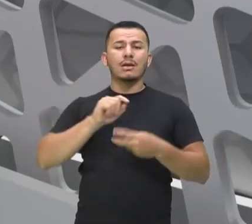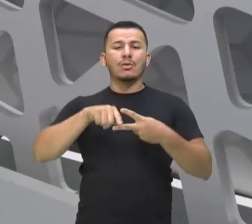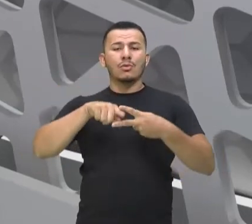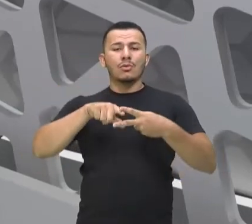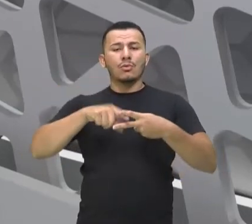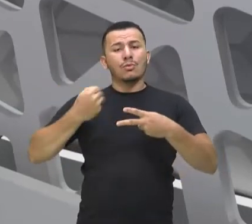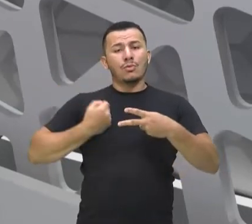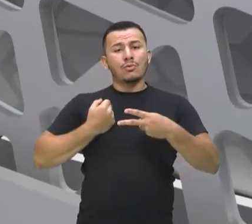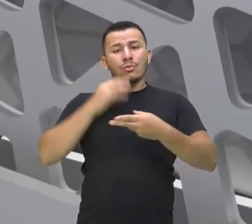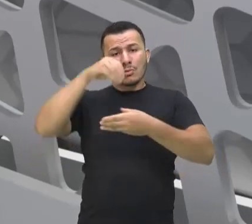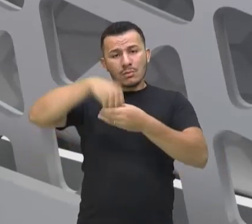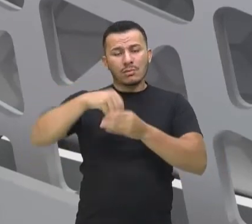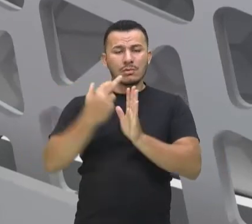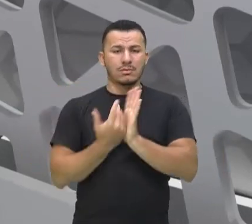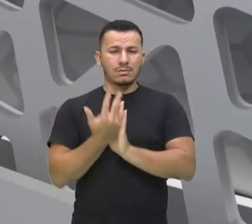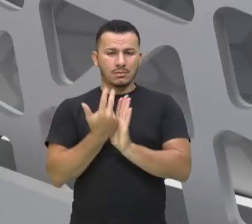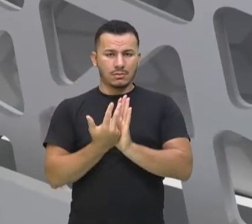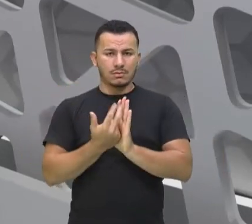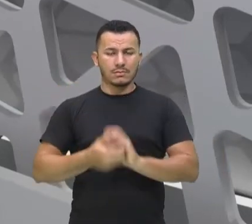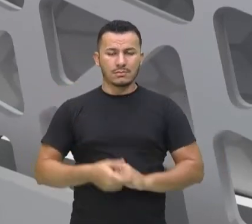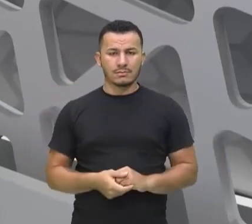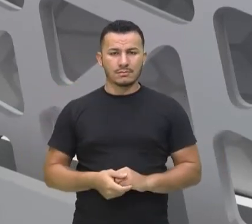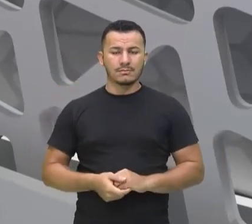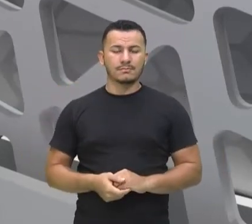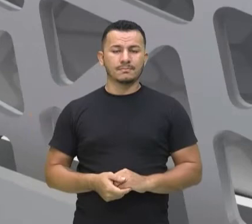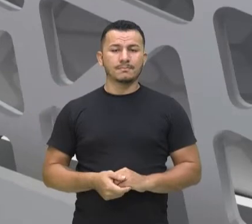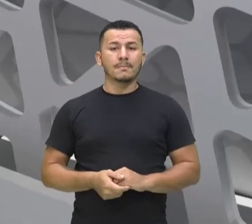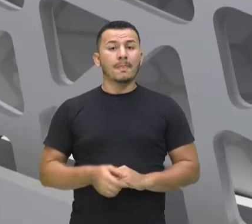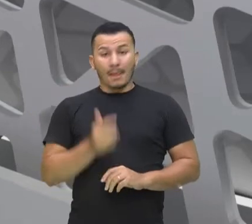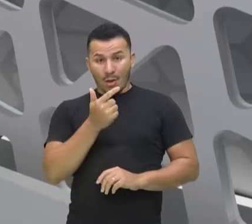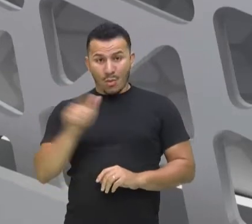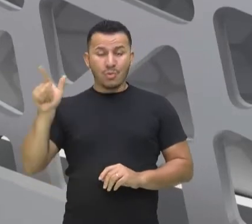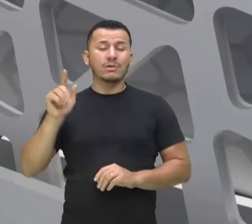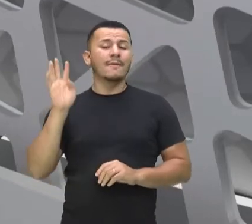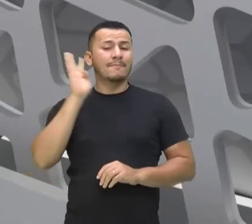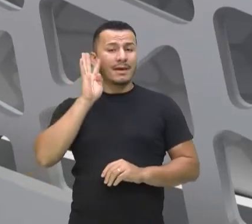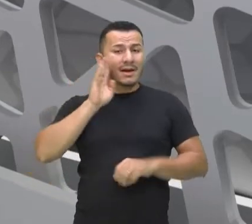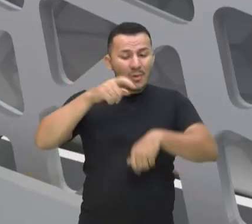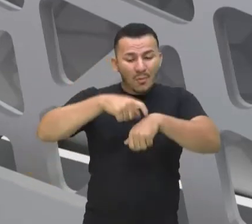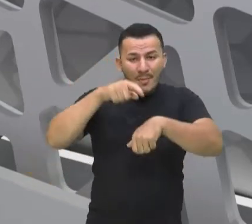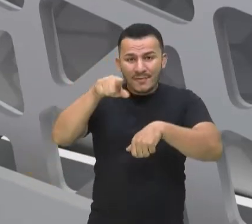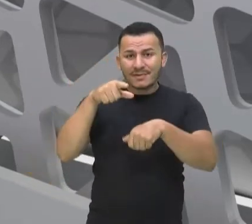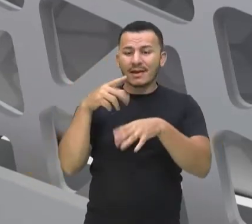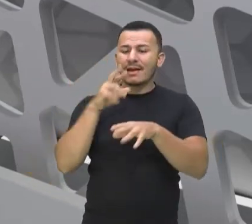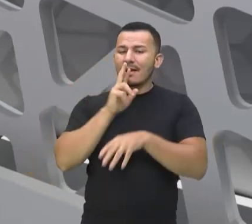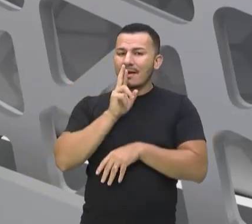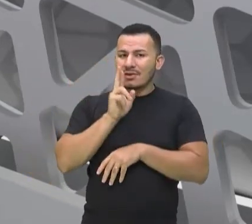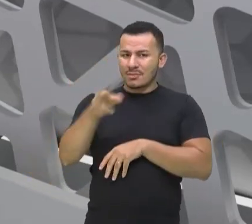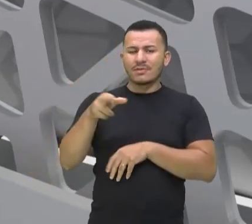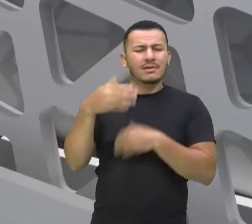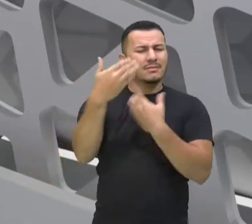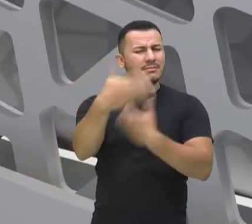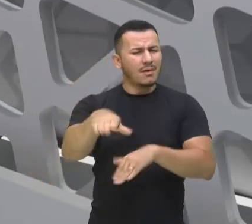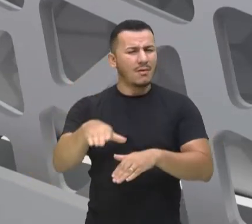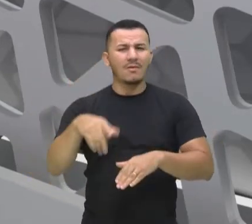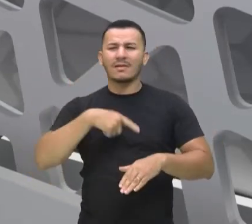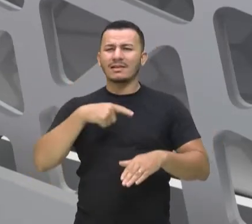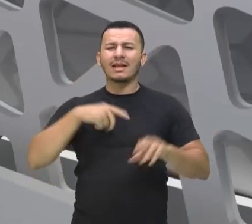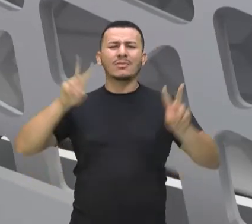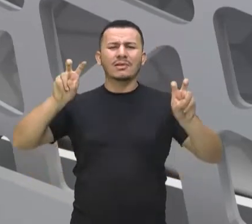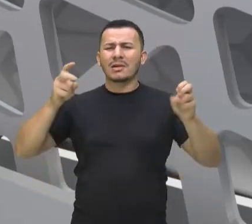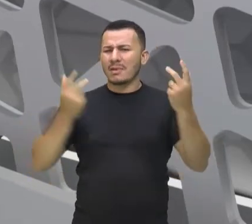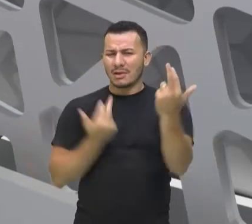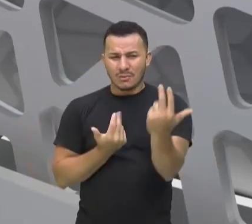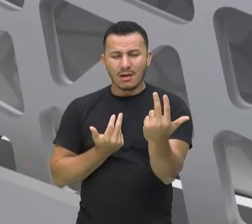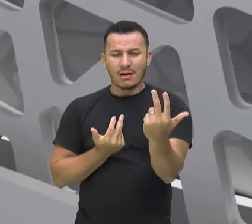bom? Sempre. Também, o legal é que sempre que você for fazer uma questão, né, de prova que envolve esse conteúdo